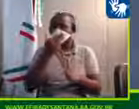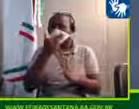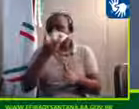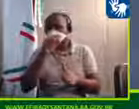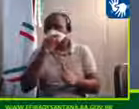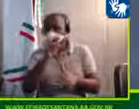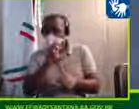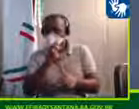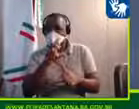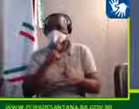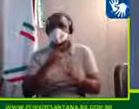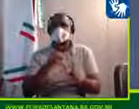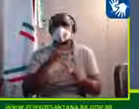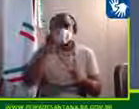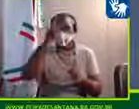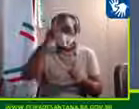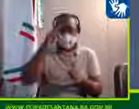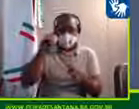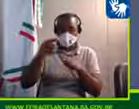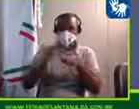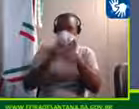3.325.